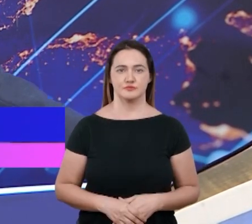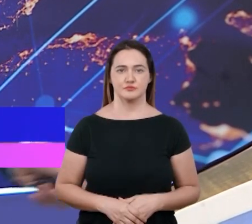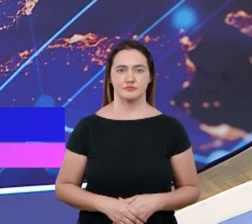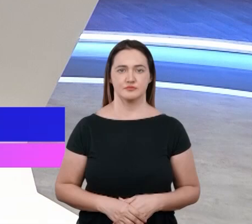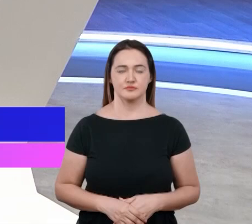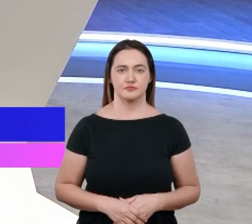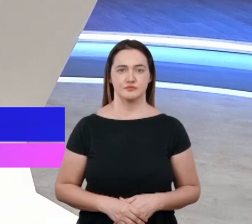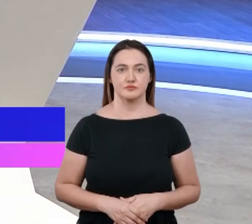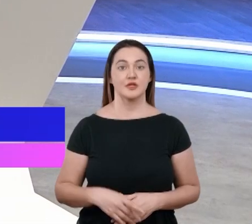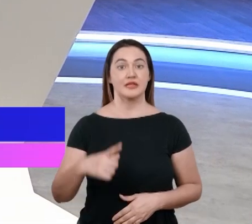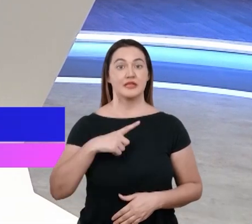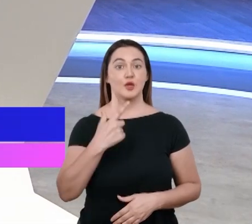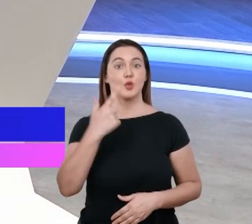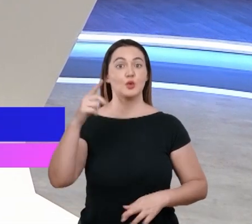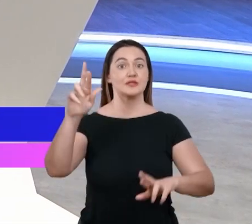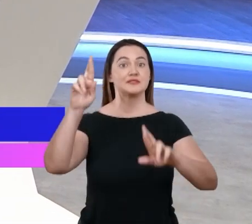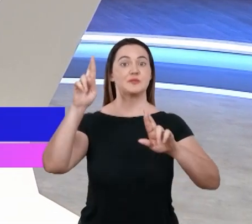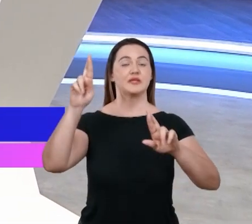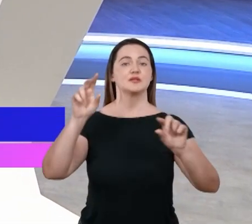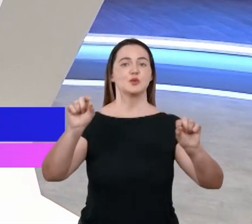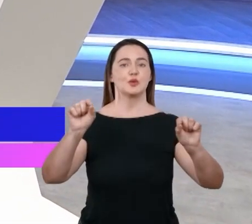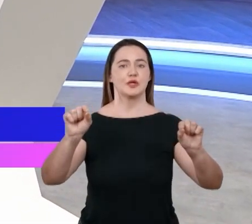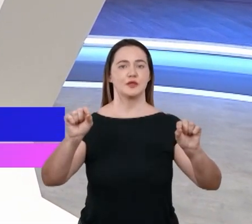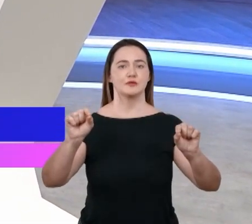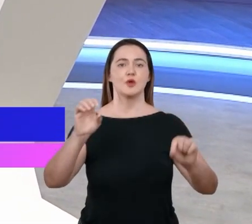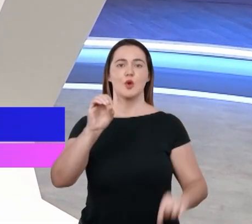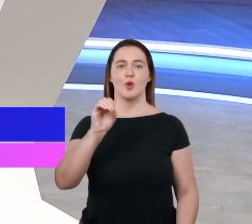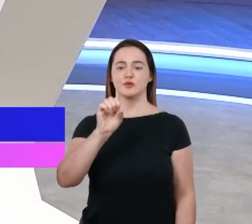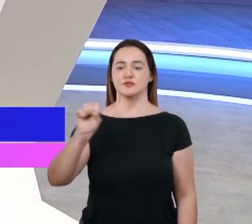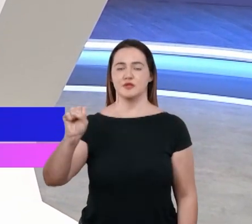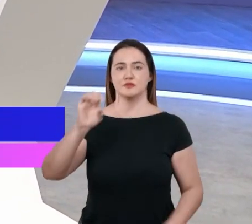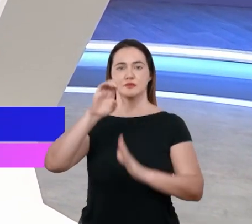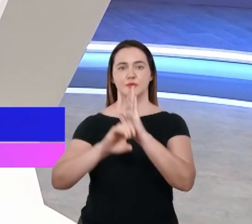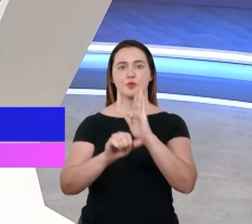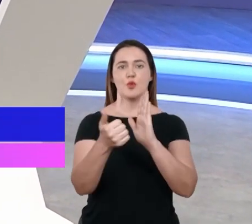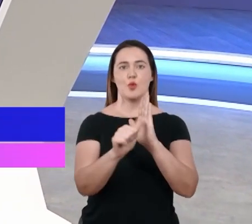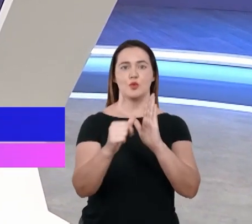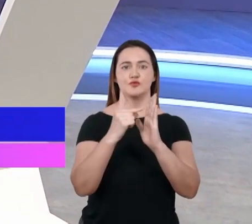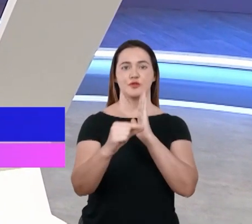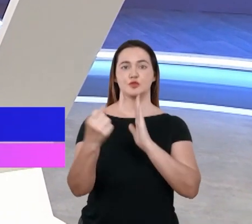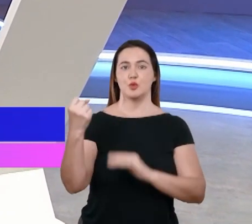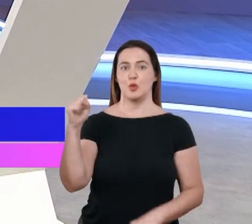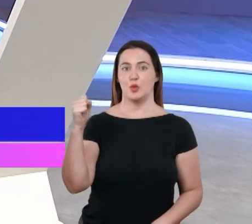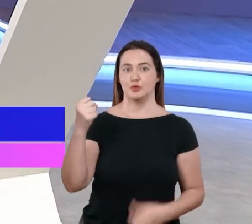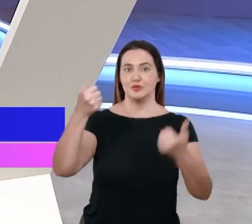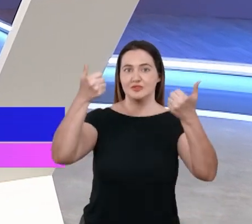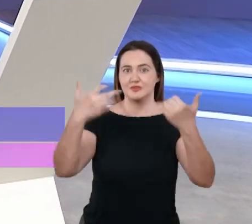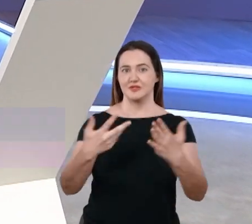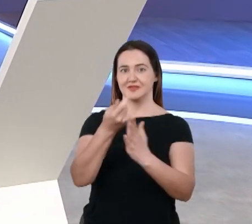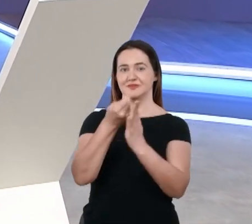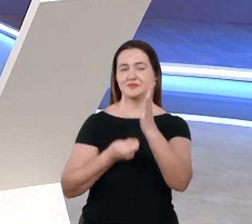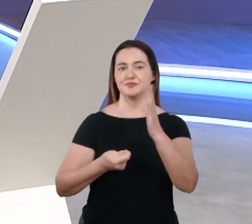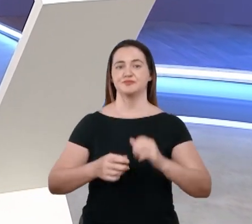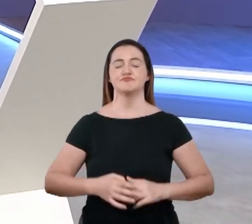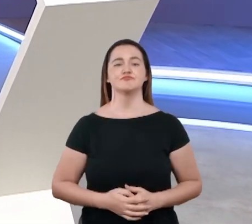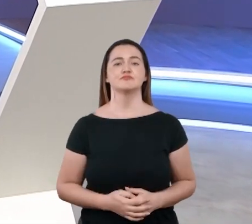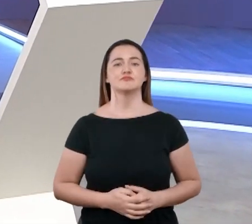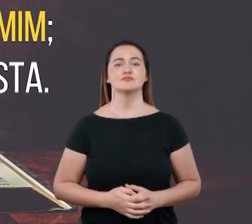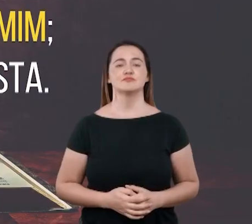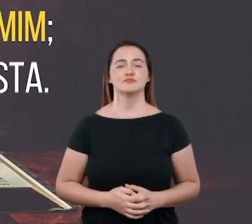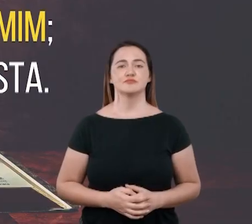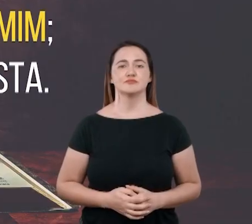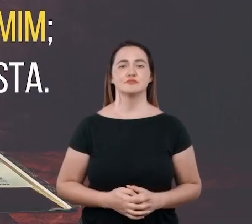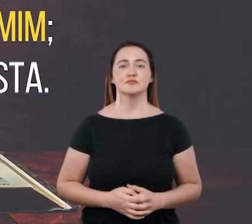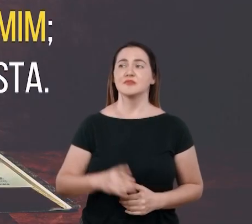vida. Uma outra esperança e uma outra perspectiva. Oséias 11:8 diz essa parte final aqui do